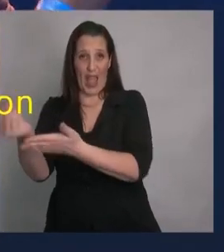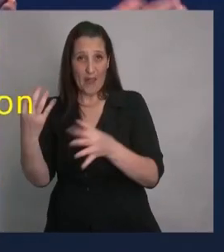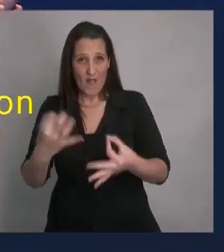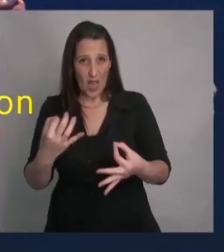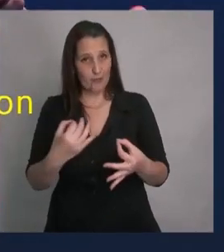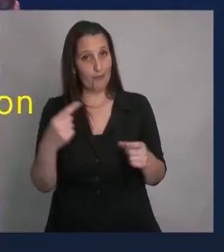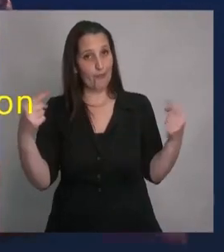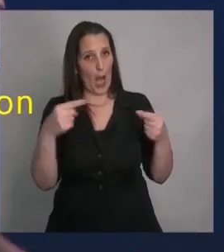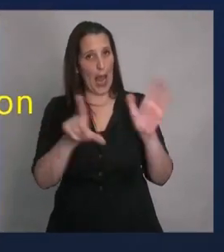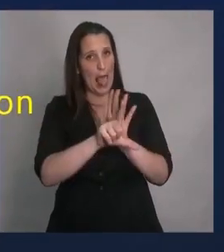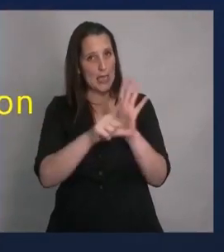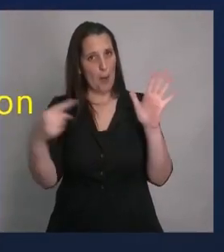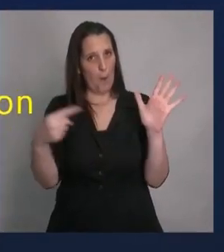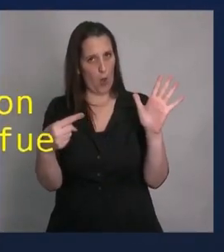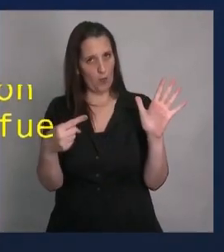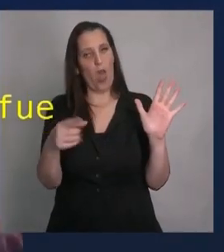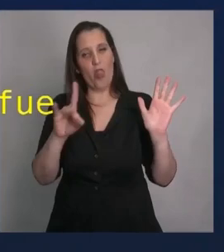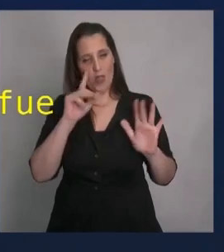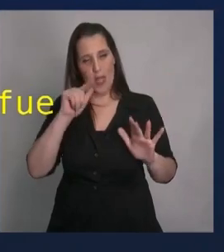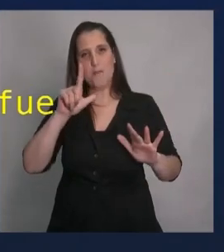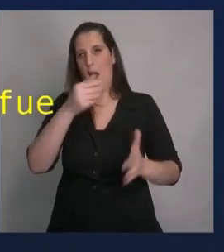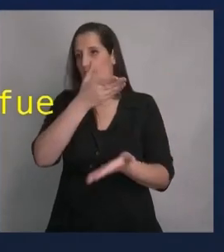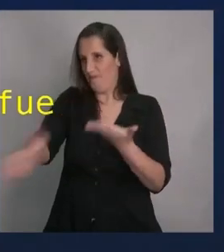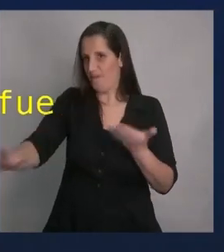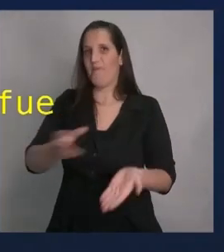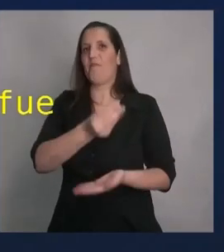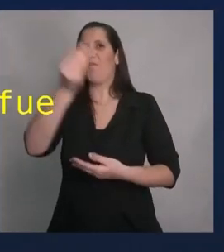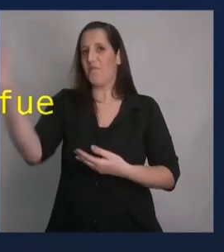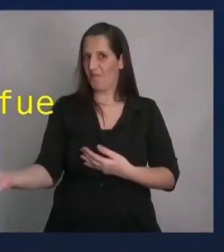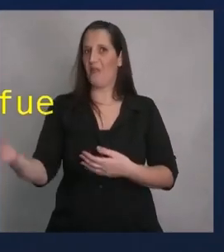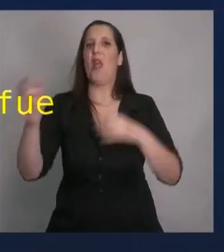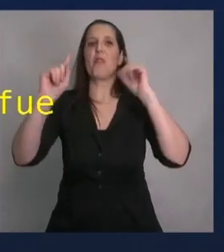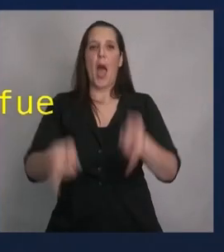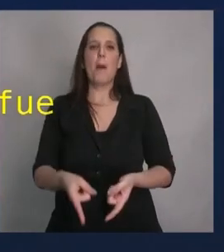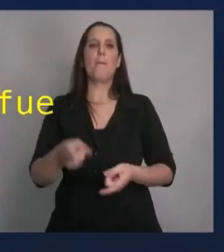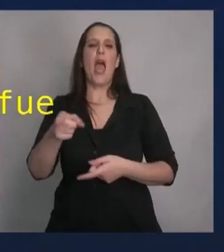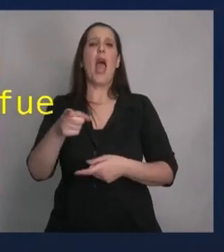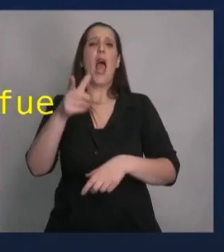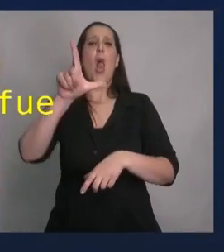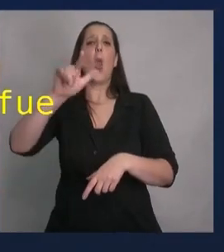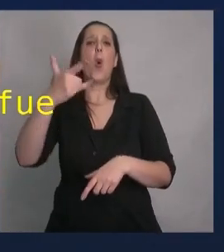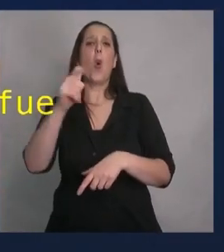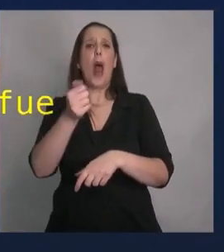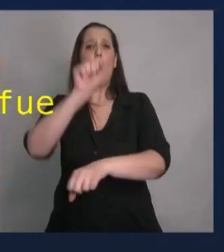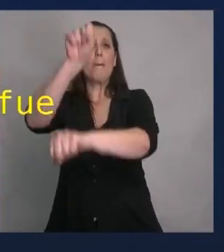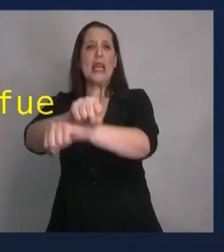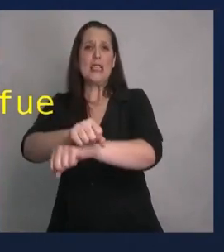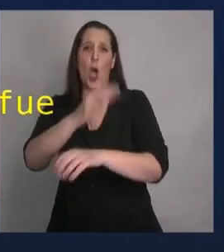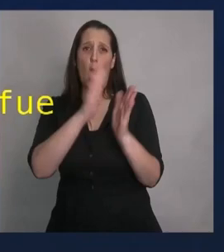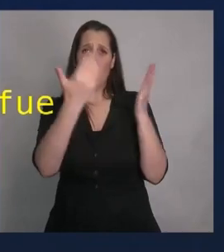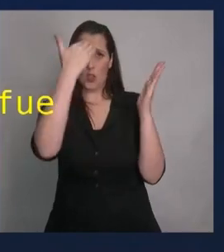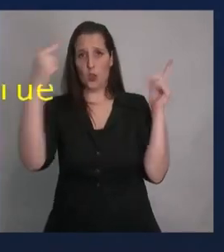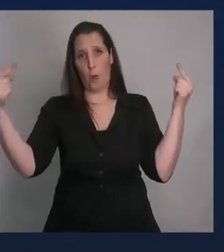inconstitucional do presidente Lula, nós outros achávamos que ganharíamos as